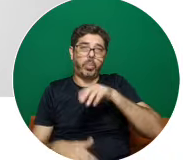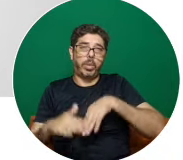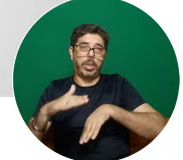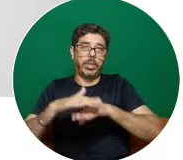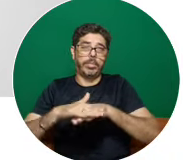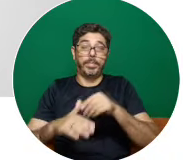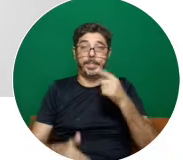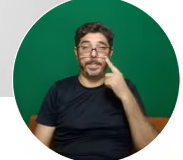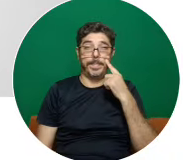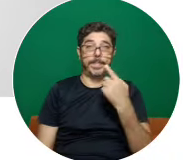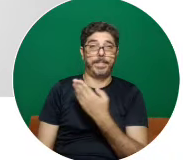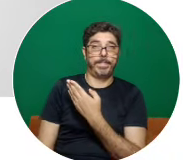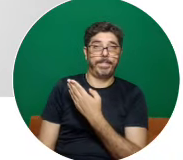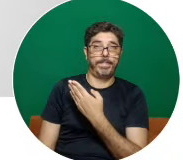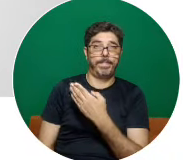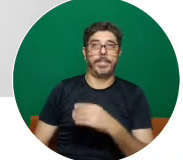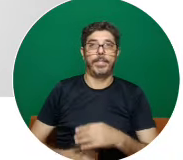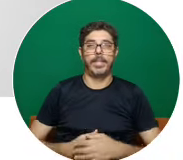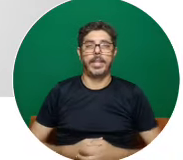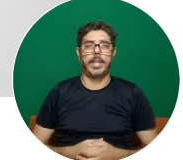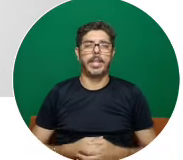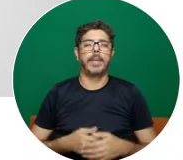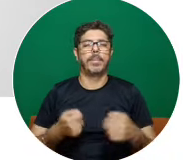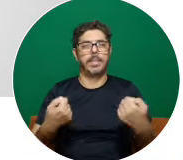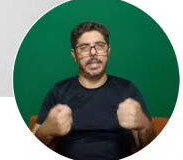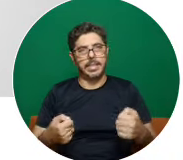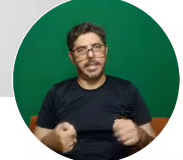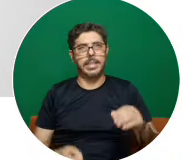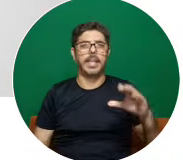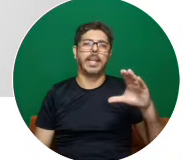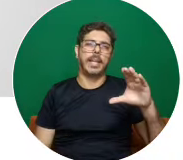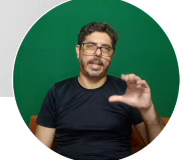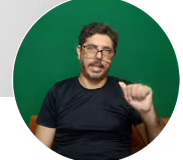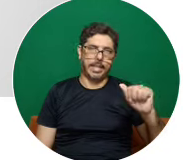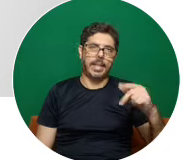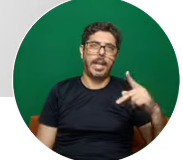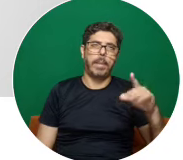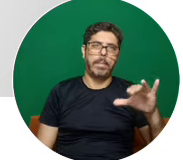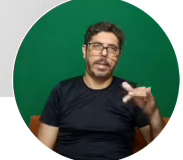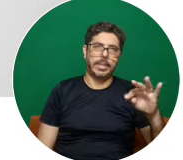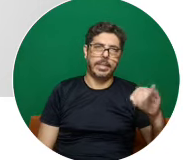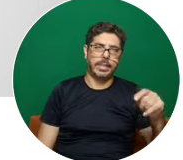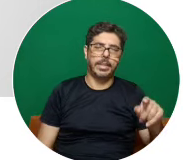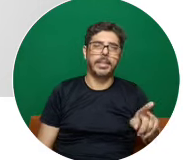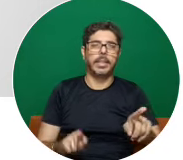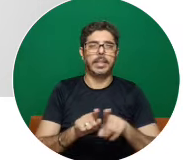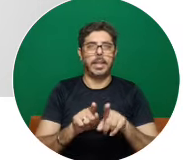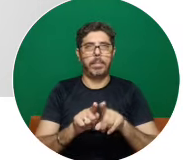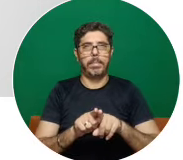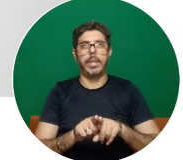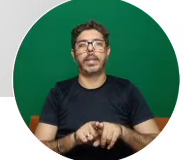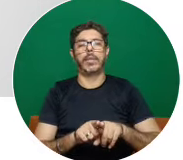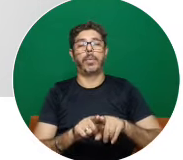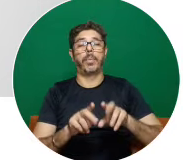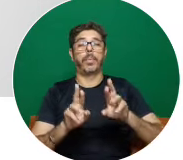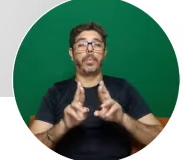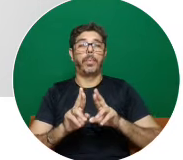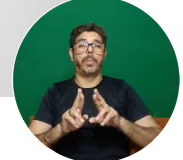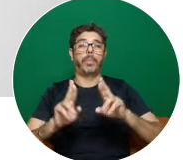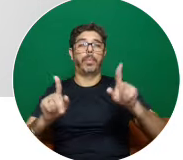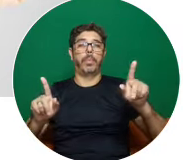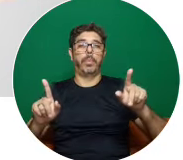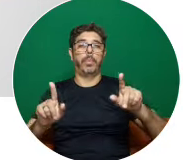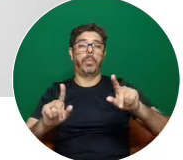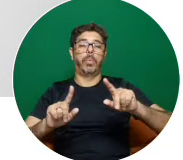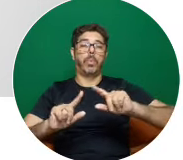difícil mostrar que essa energia depende diretamente da sua capacitância e também do quadrado da diferença de potencial através do